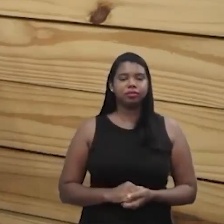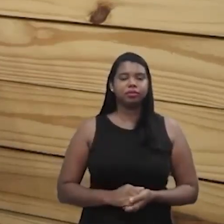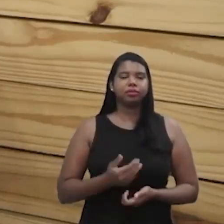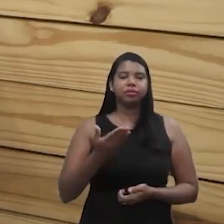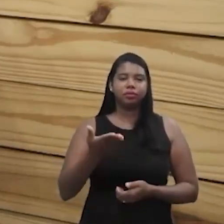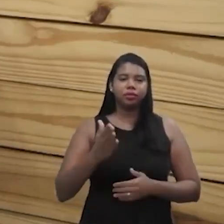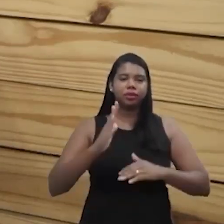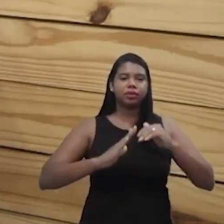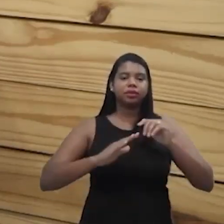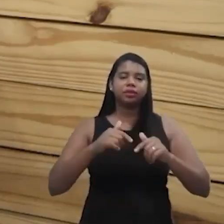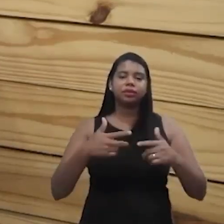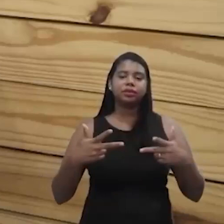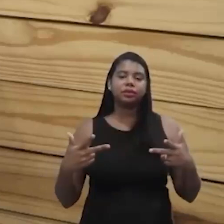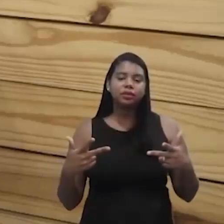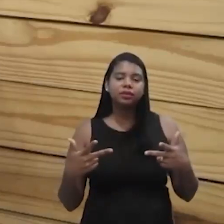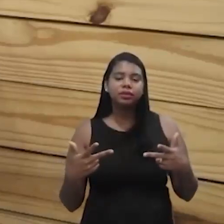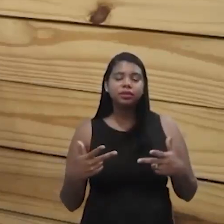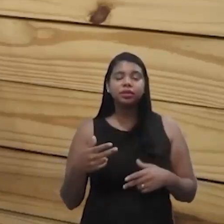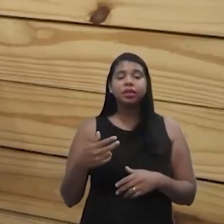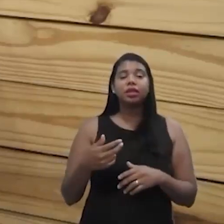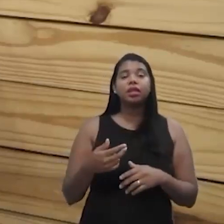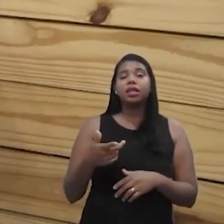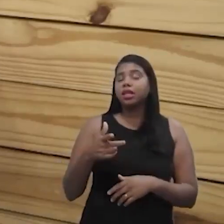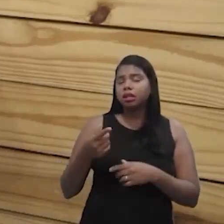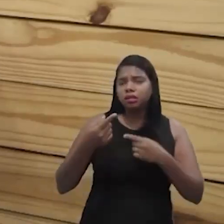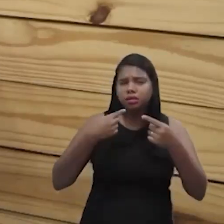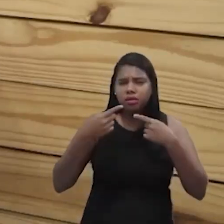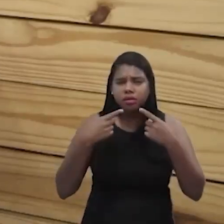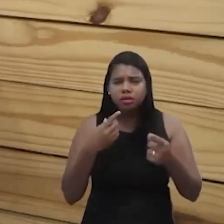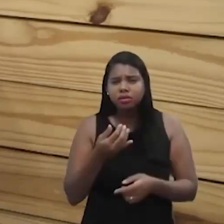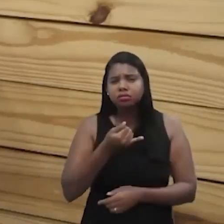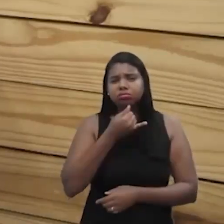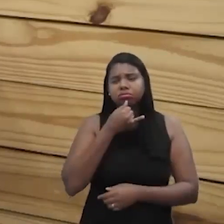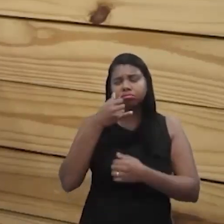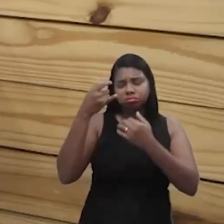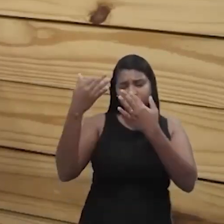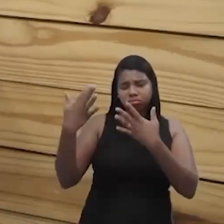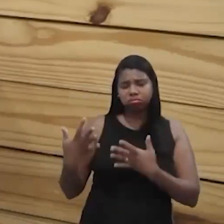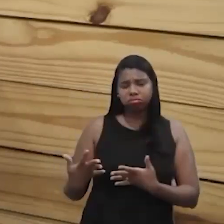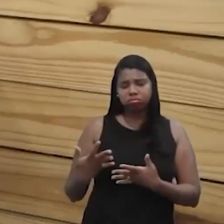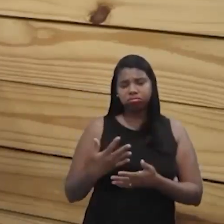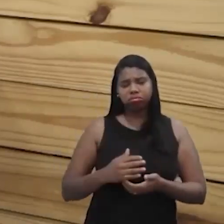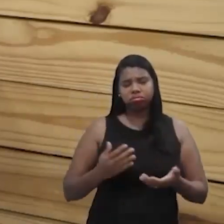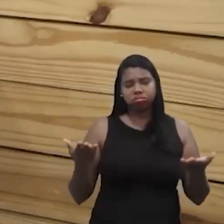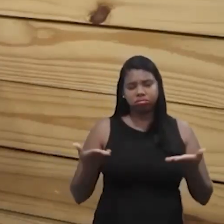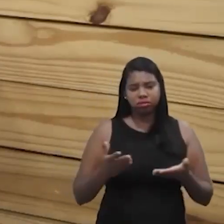você ter algumas profissões que antes não se discutia. Eu vou só citar um caso aqui muito